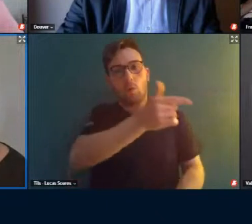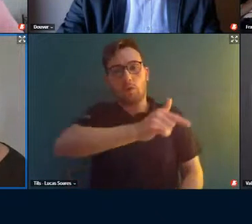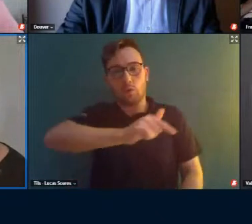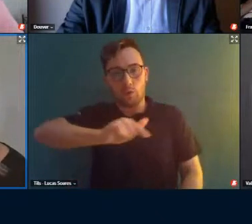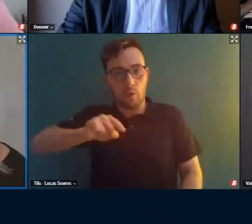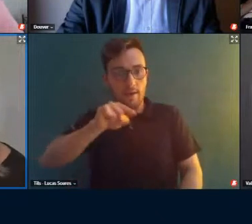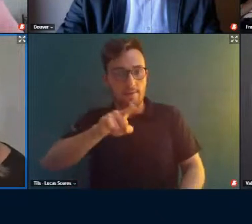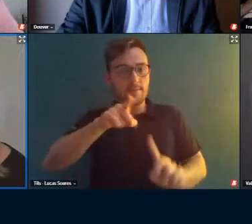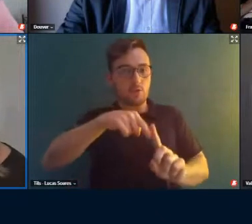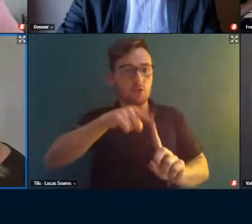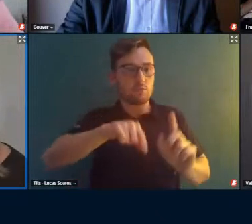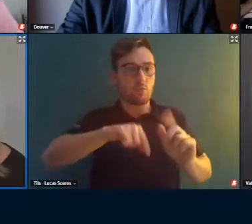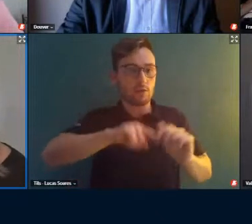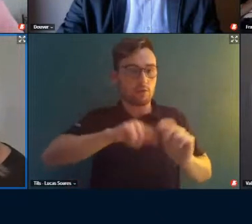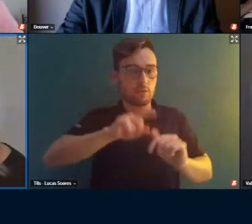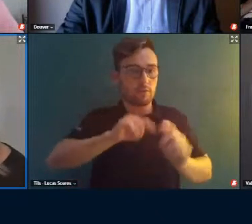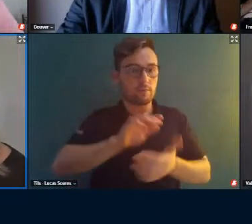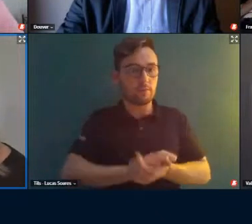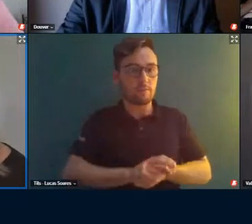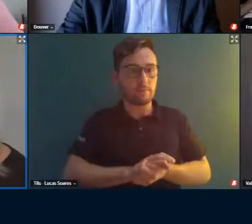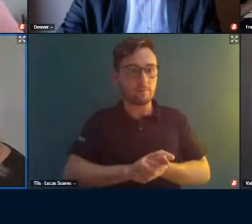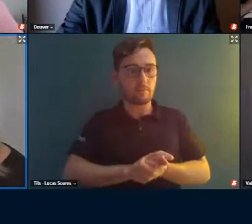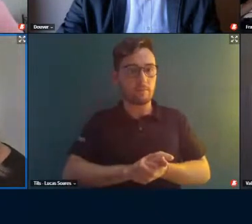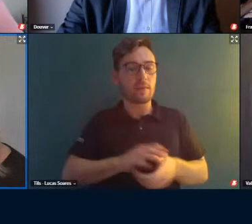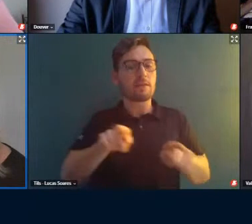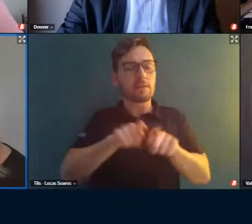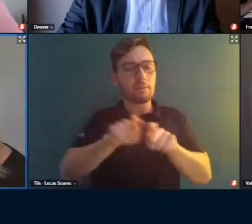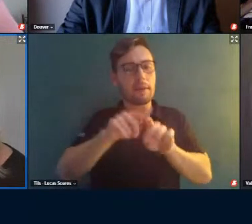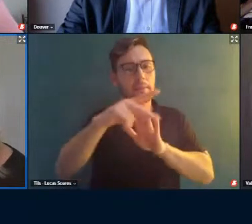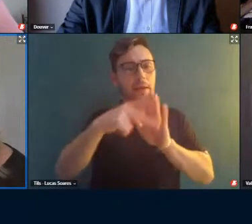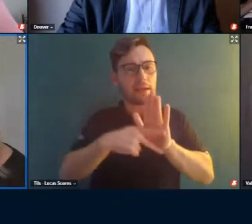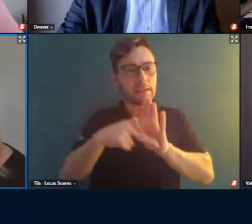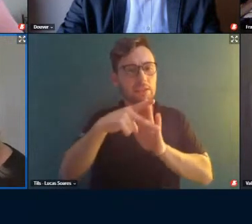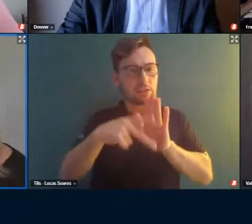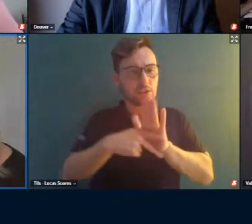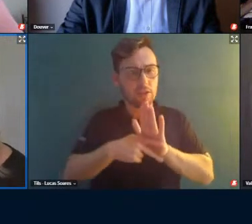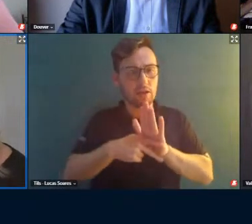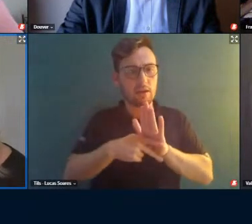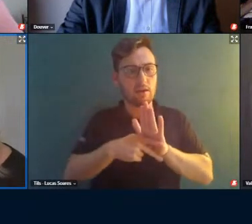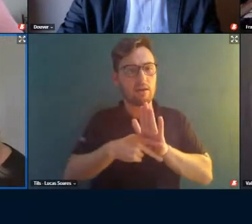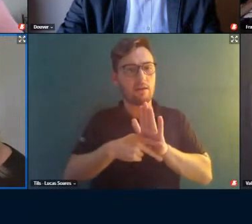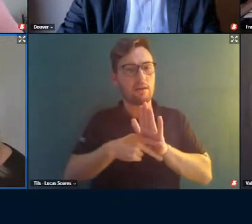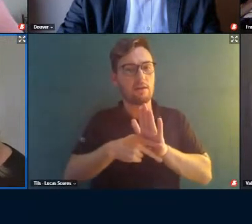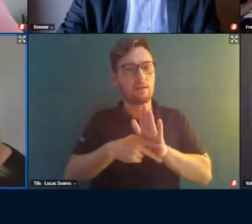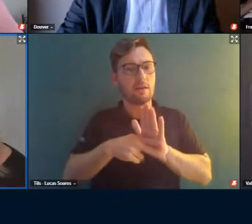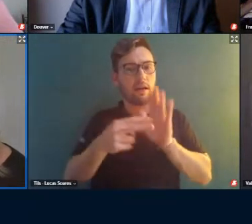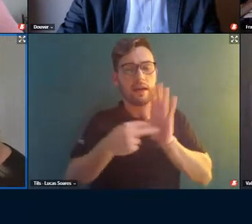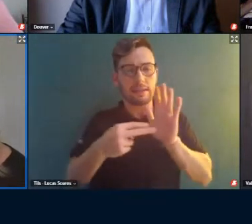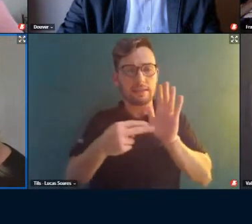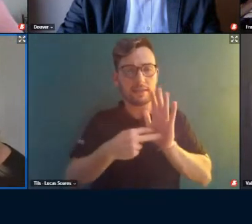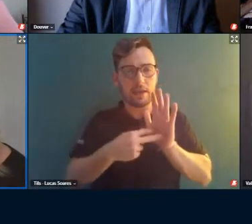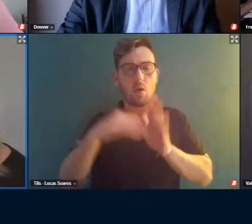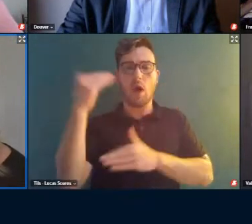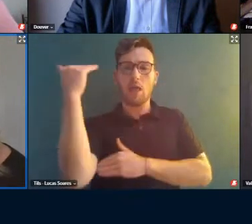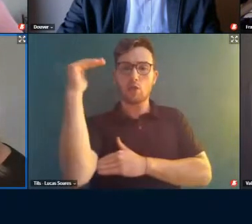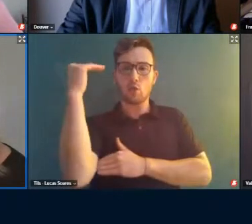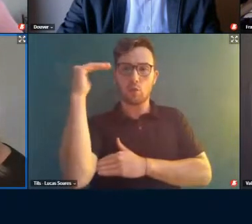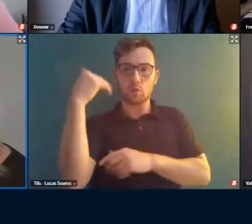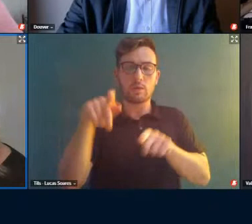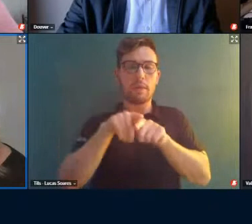esse tipo de atividade e também planejar outra atividade para chamar mais atenção dos adultos, que são os moradores